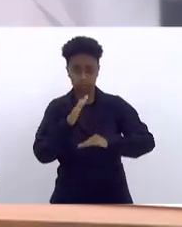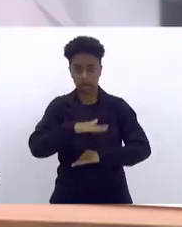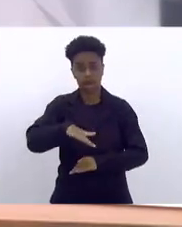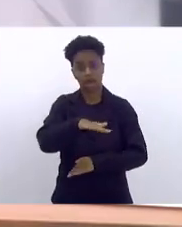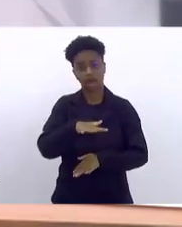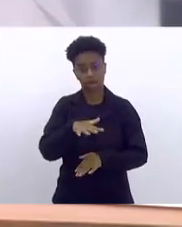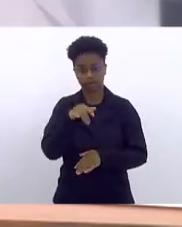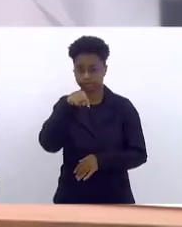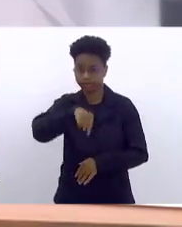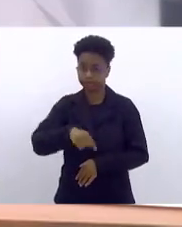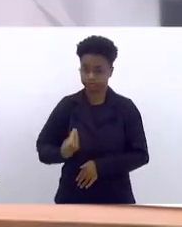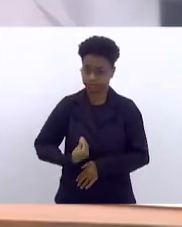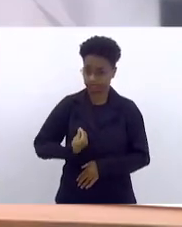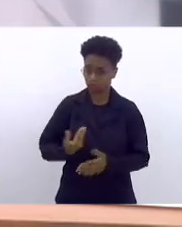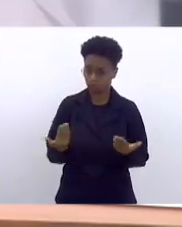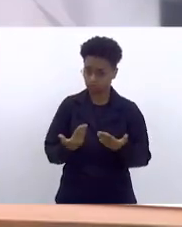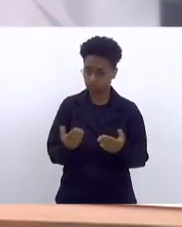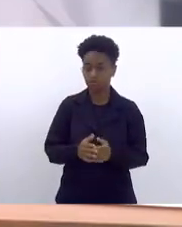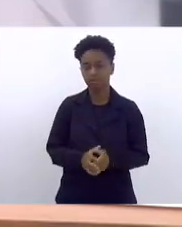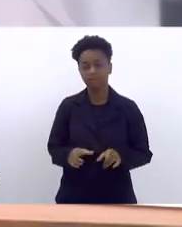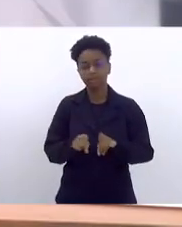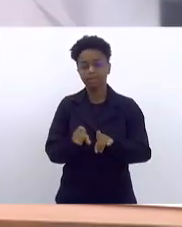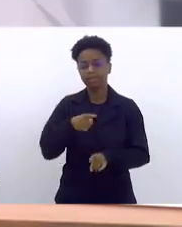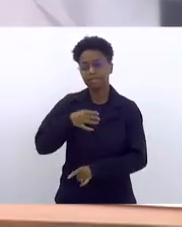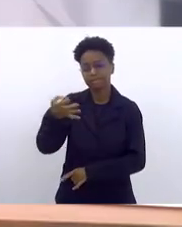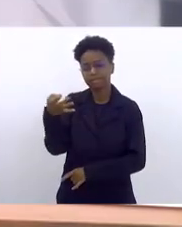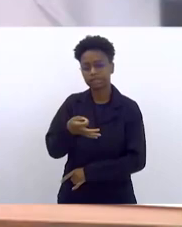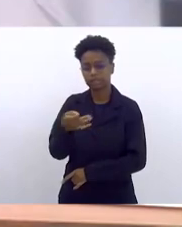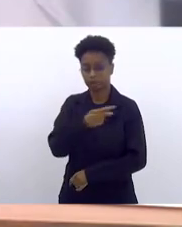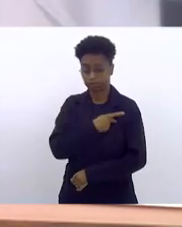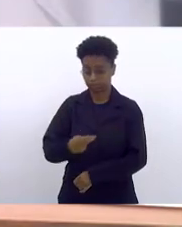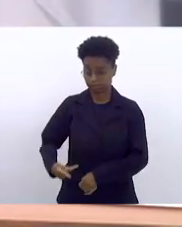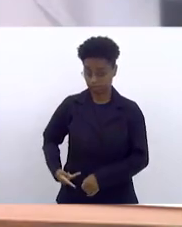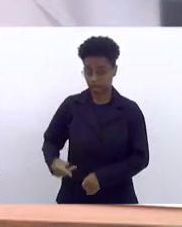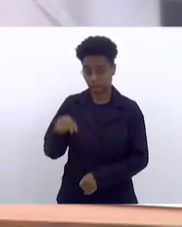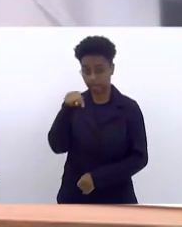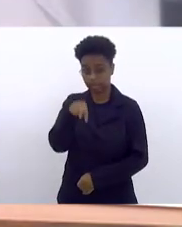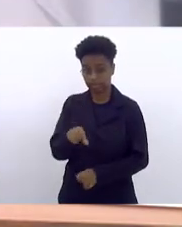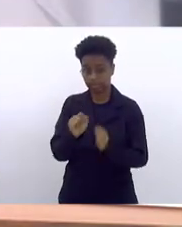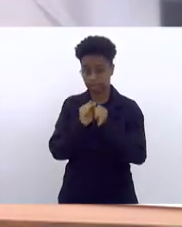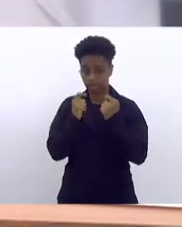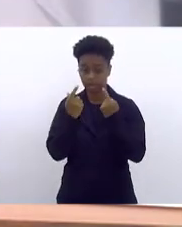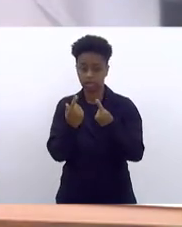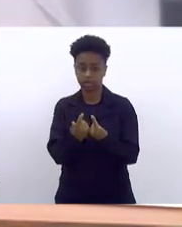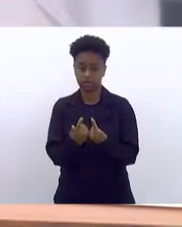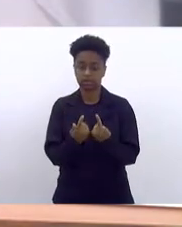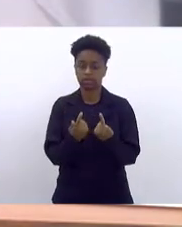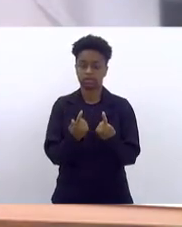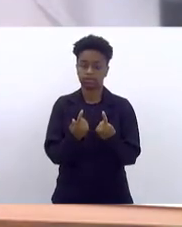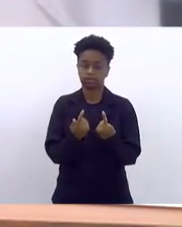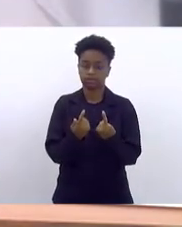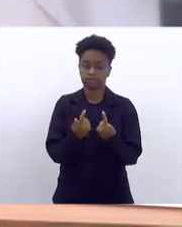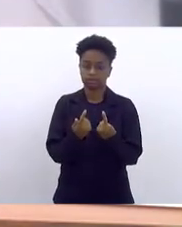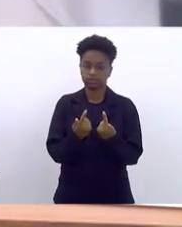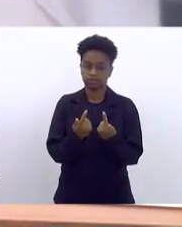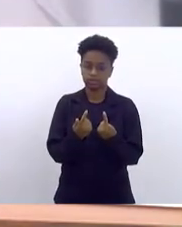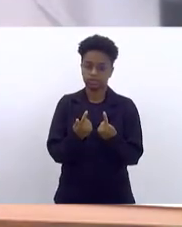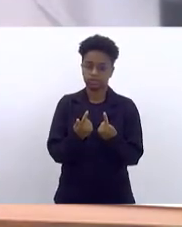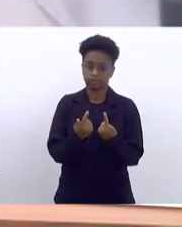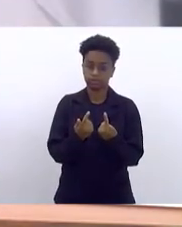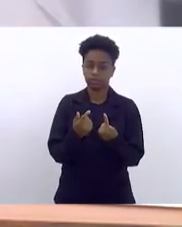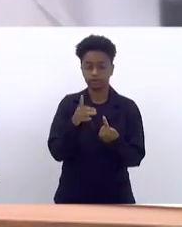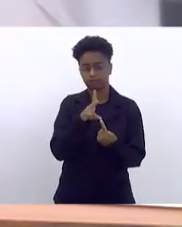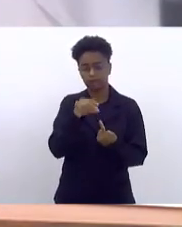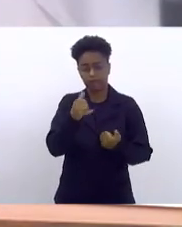dizer que tenho certeza que o presidente da casa ele não não deixará de estar